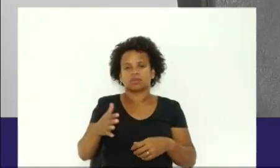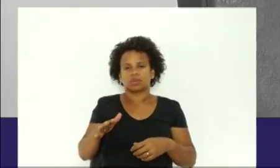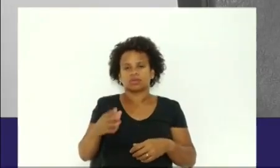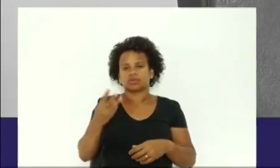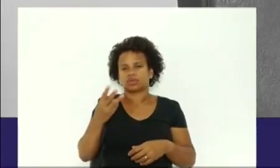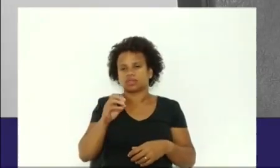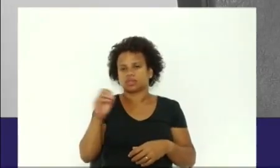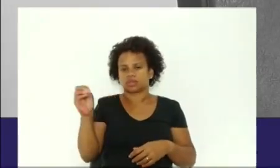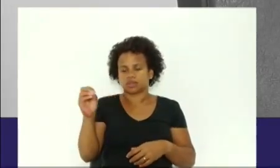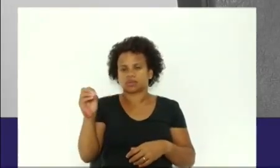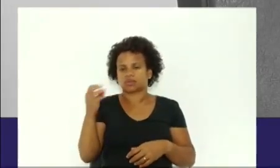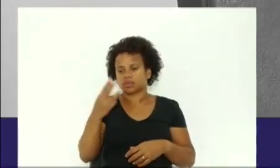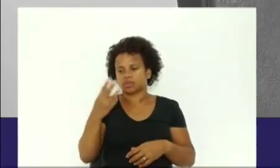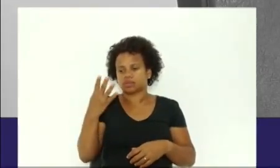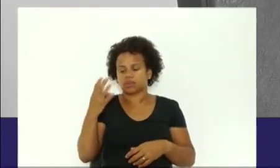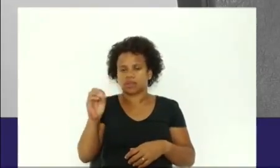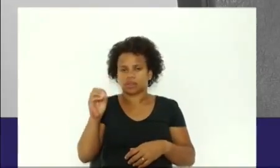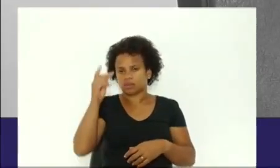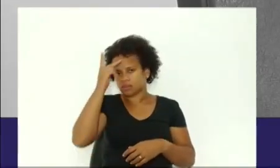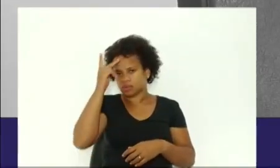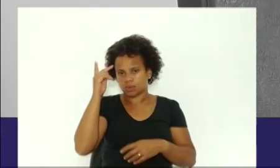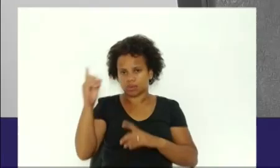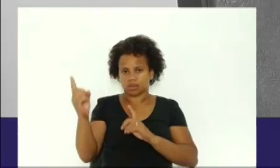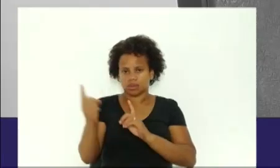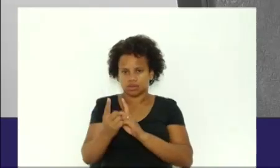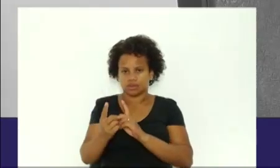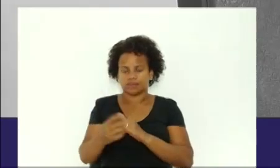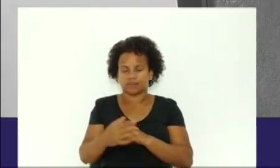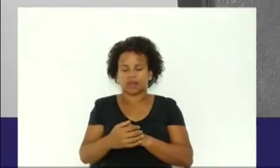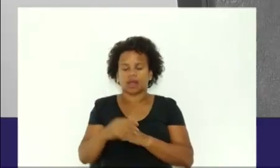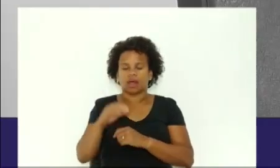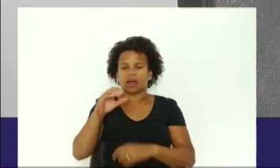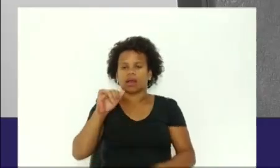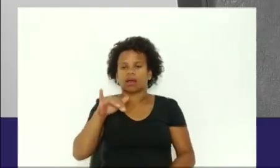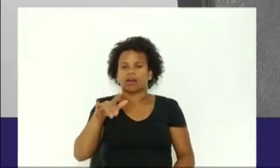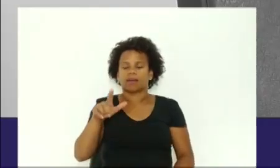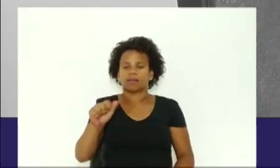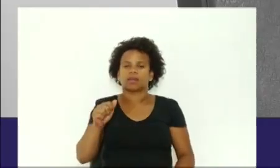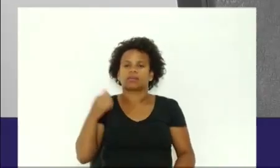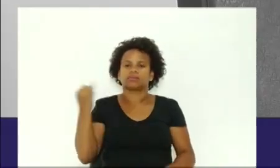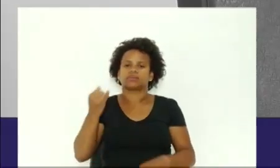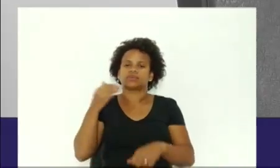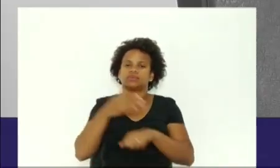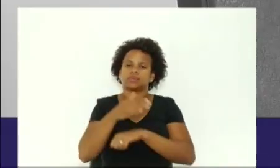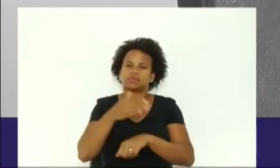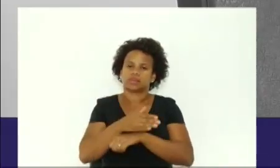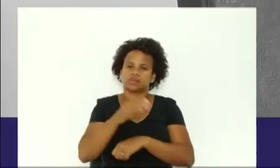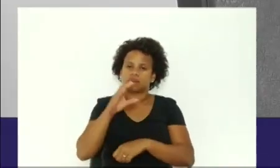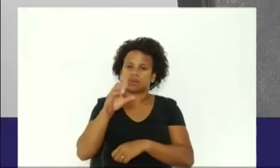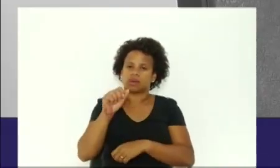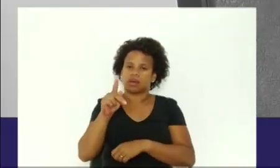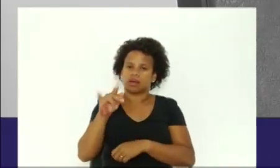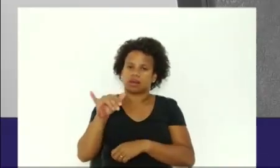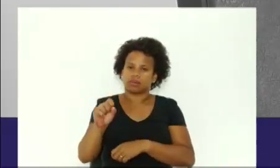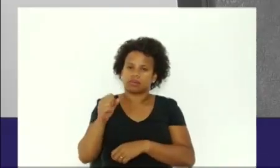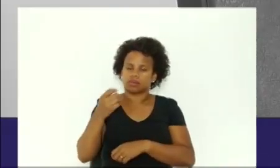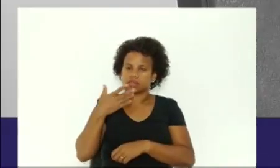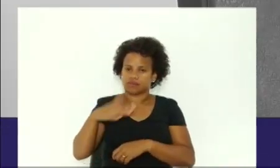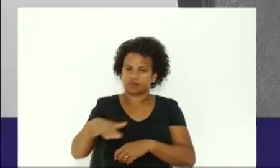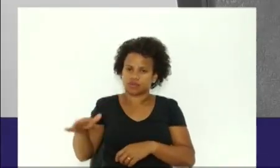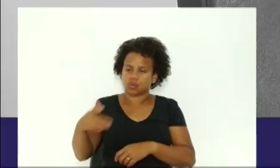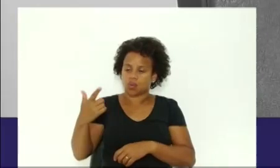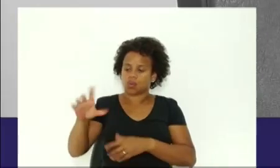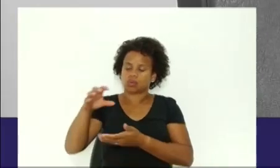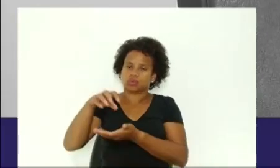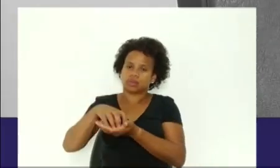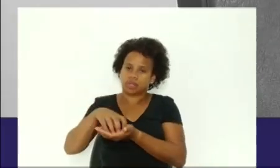340 pacientes. Camila teve uma importante participação na implantação do CAPS infantil em outra unidade,